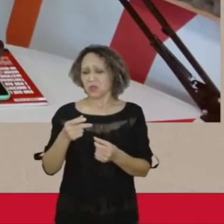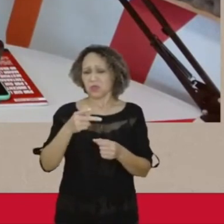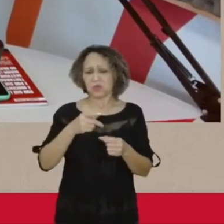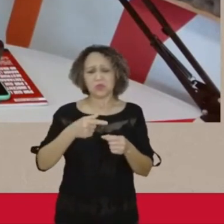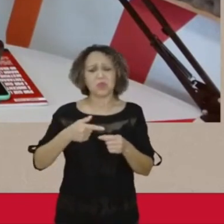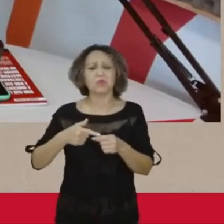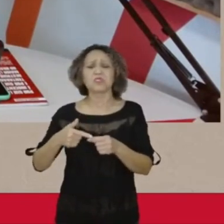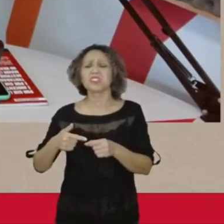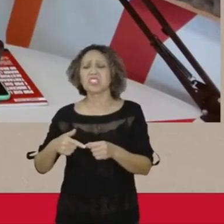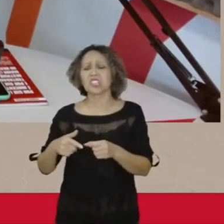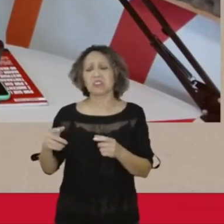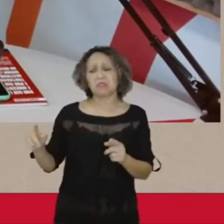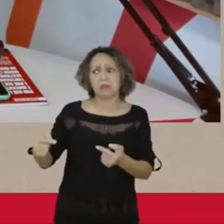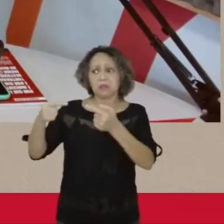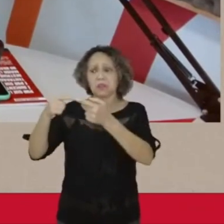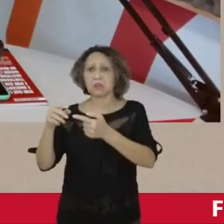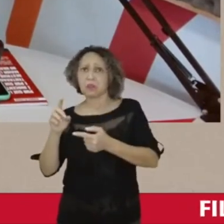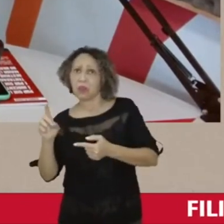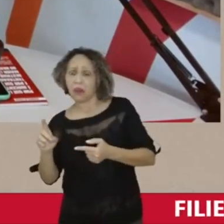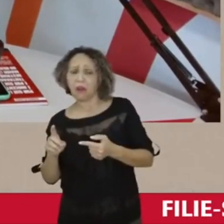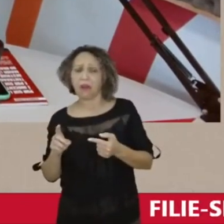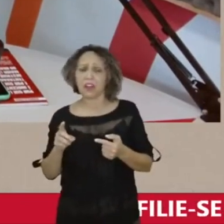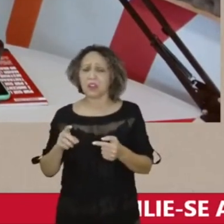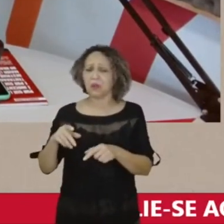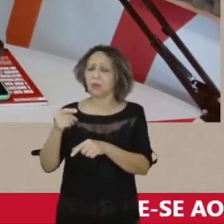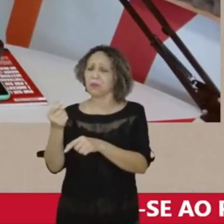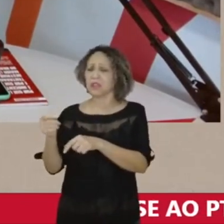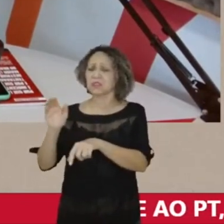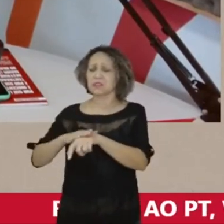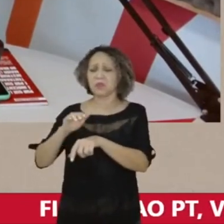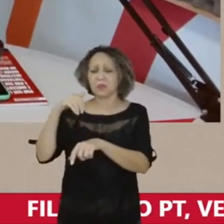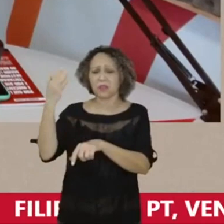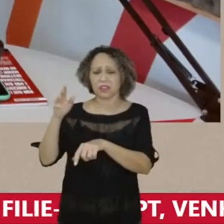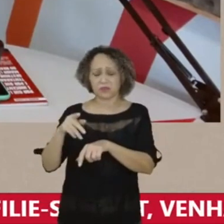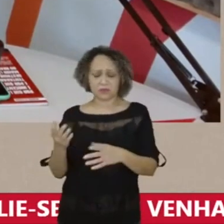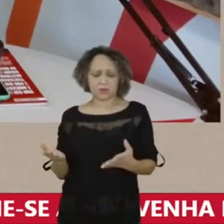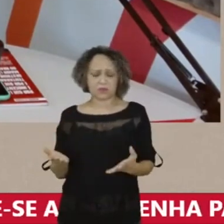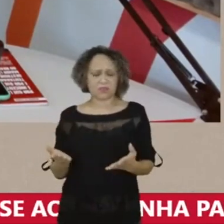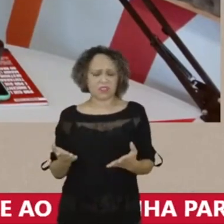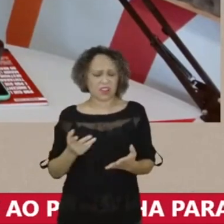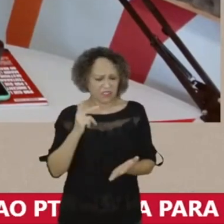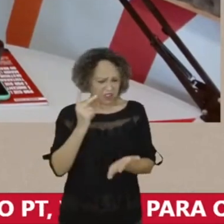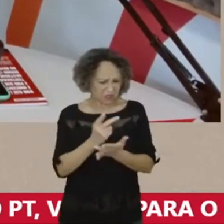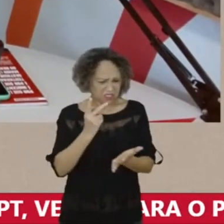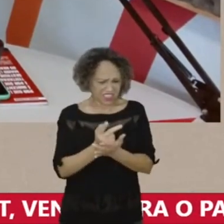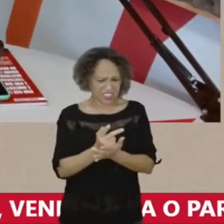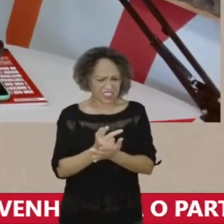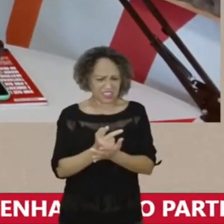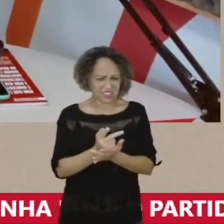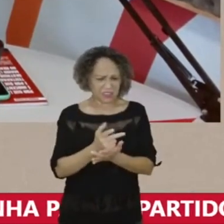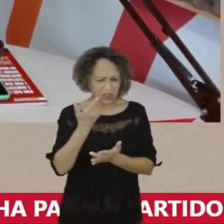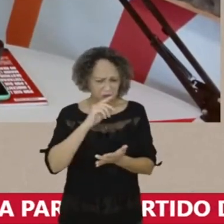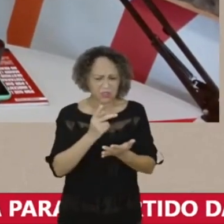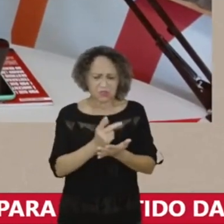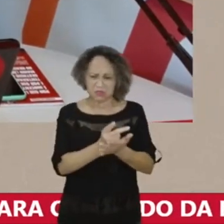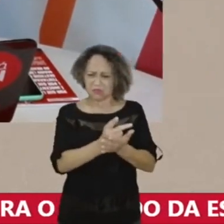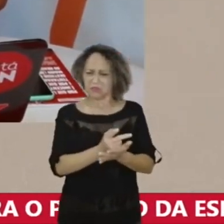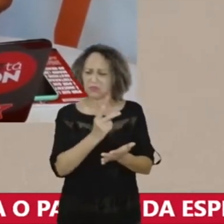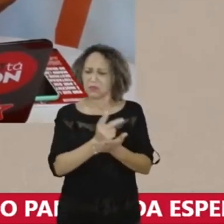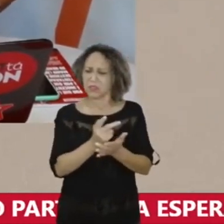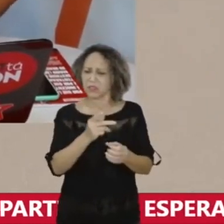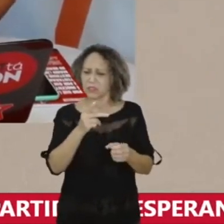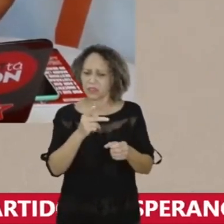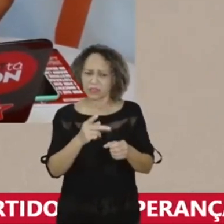prazo? Isso é sustentável? Ela consegue se manter? Olha, fala-se muito que